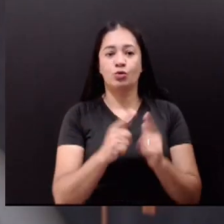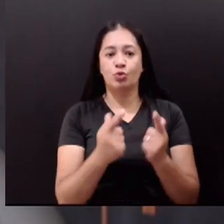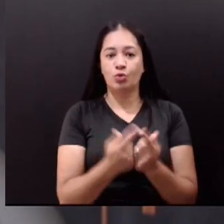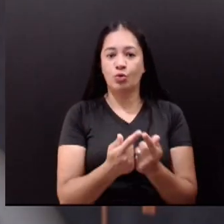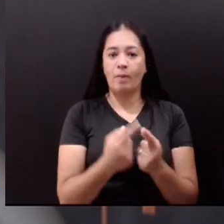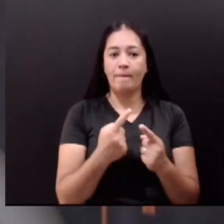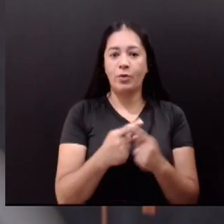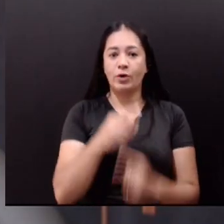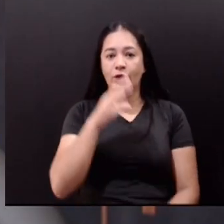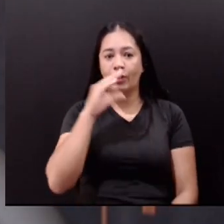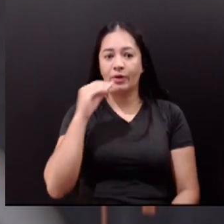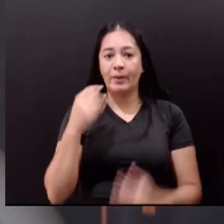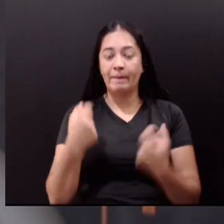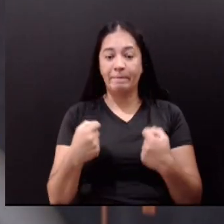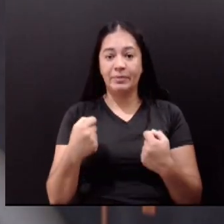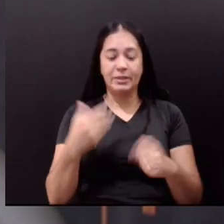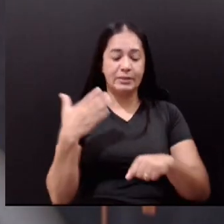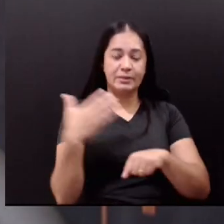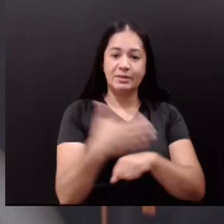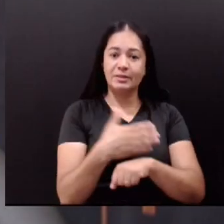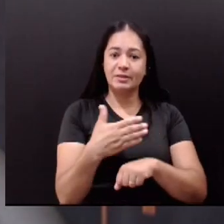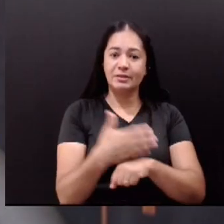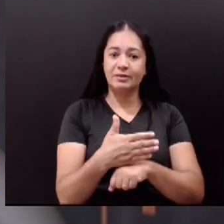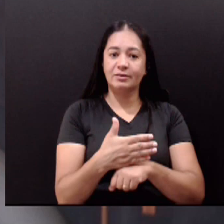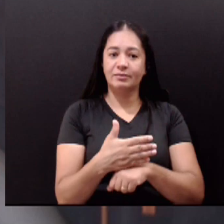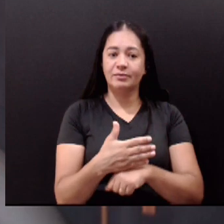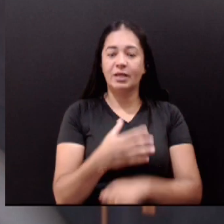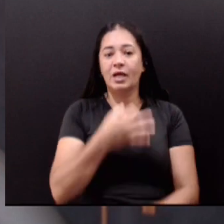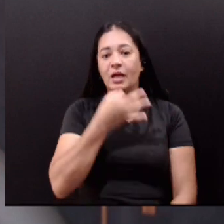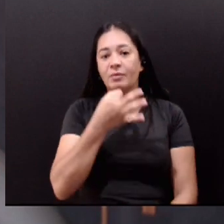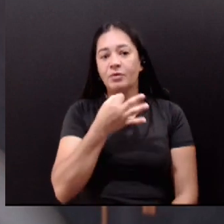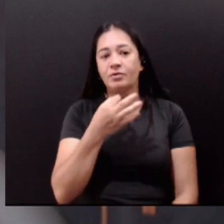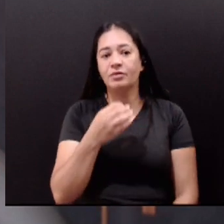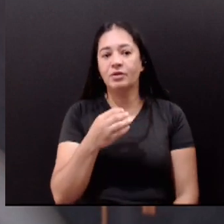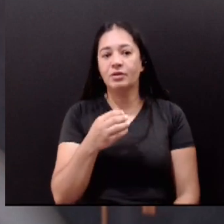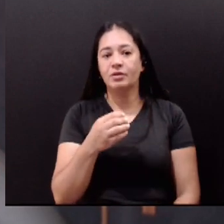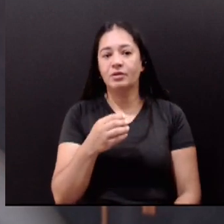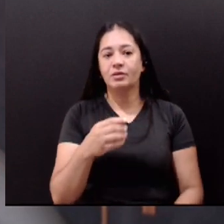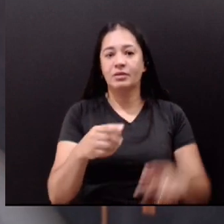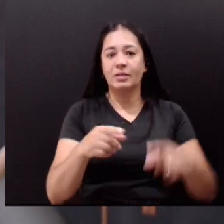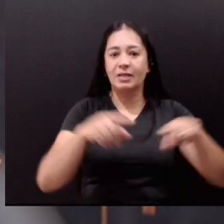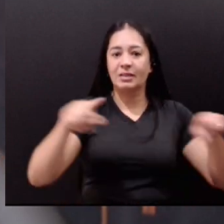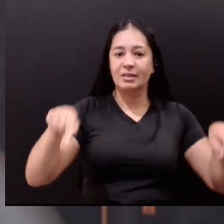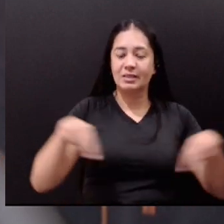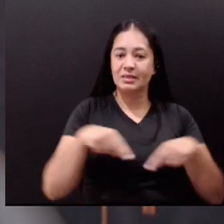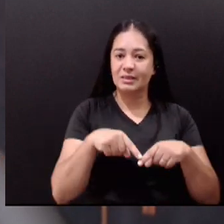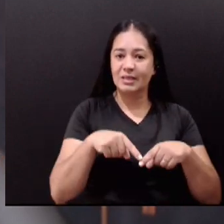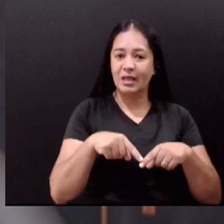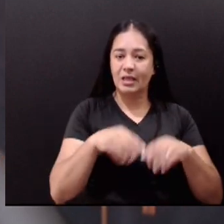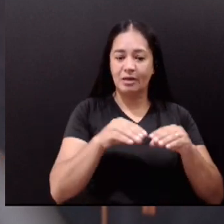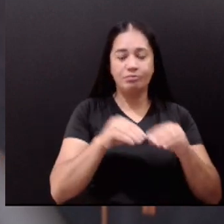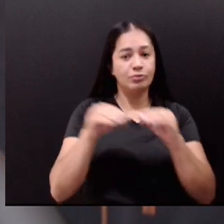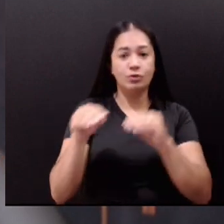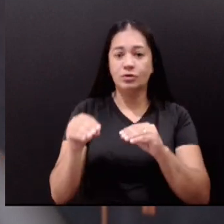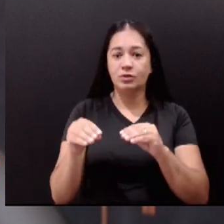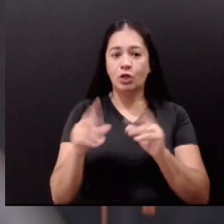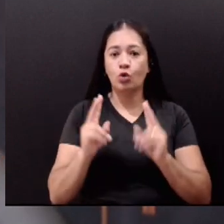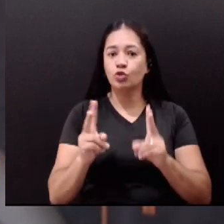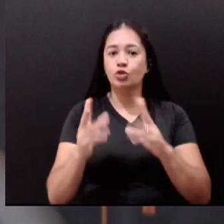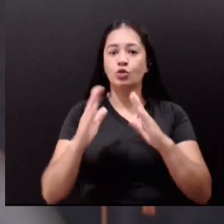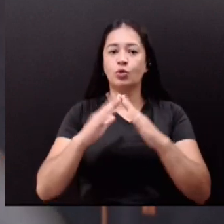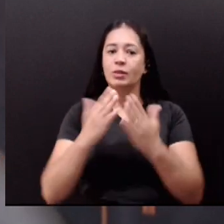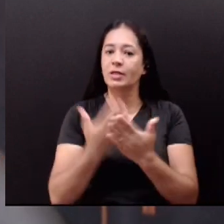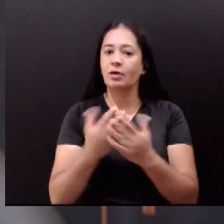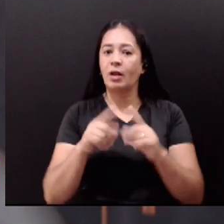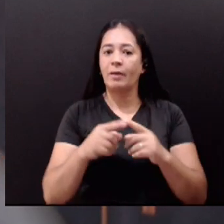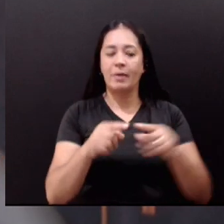desse pertencimento. A minha sugestão foi mudar de sala, Perfeito. tudo se resolveu. Uhum. Então